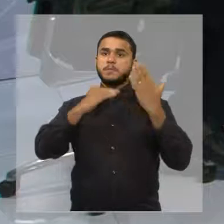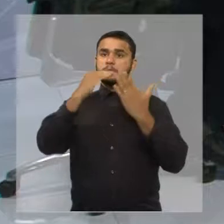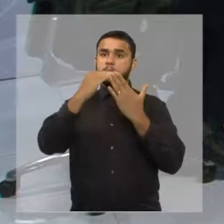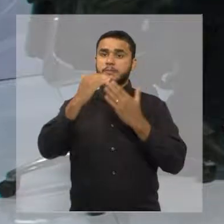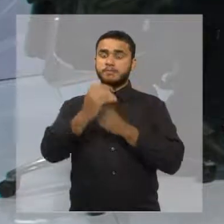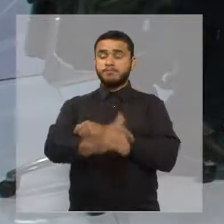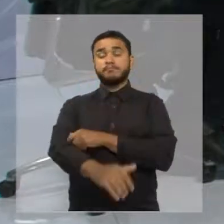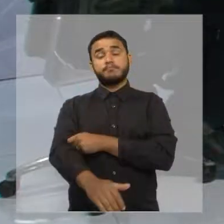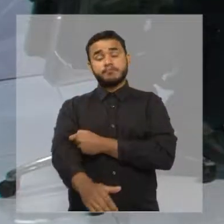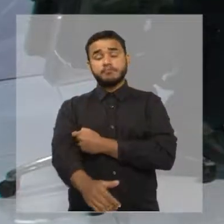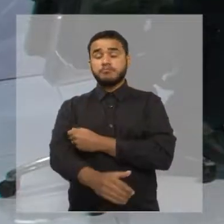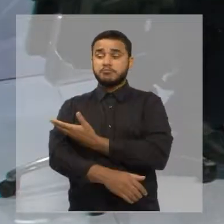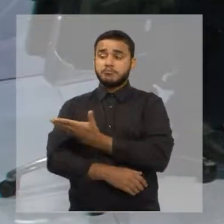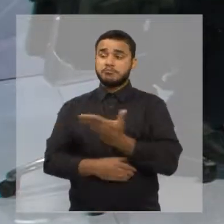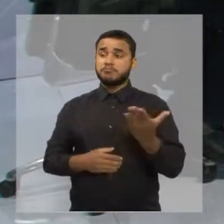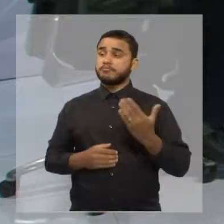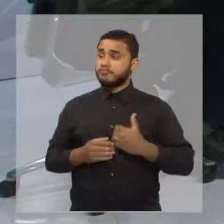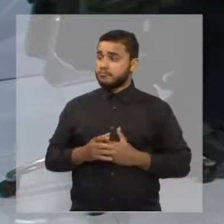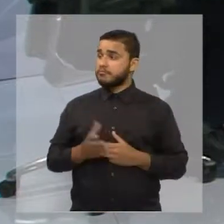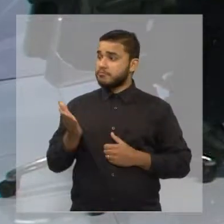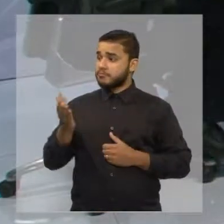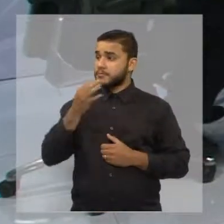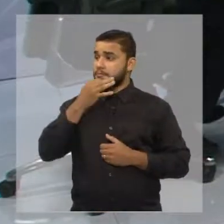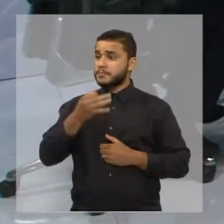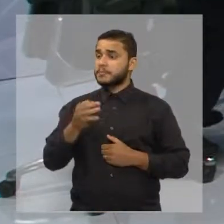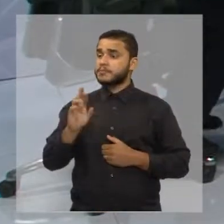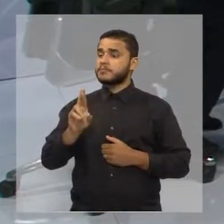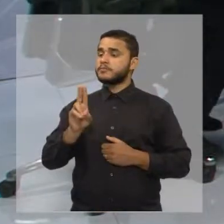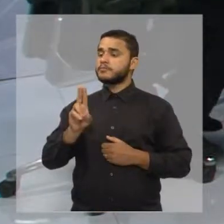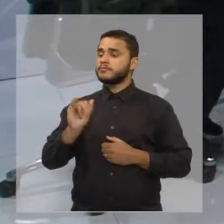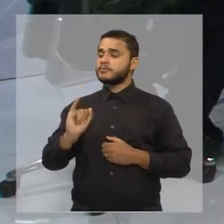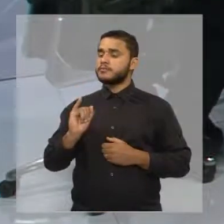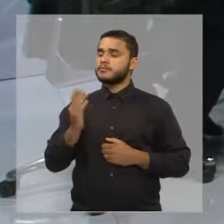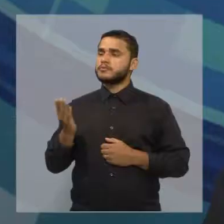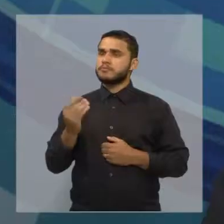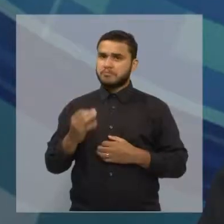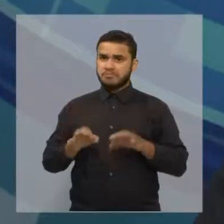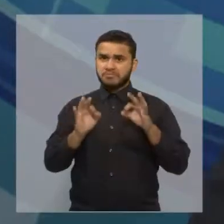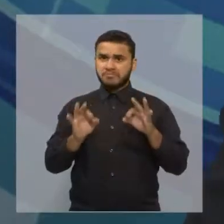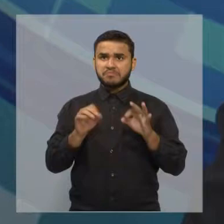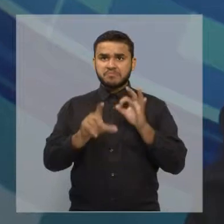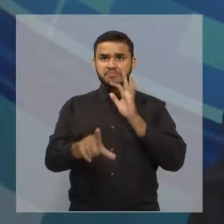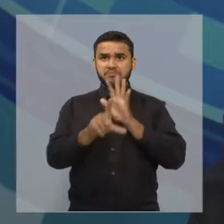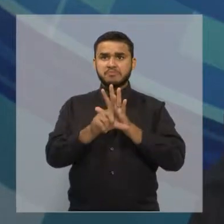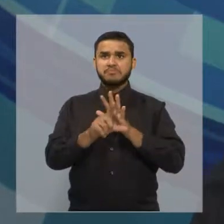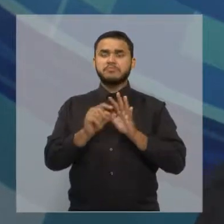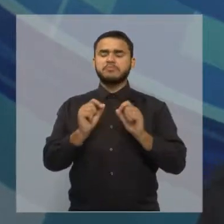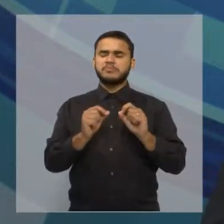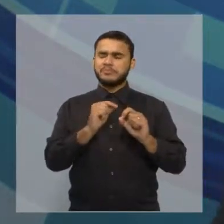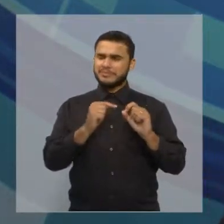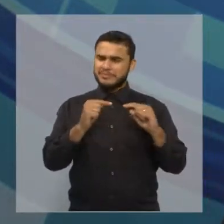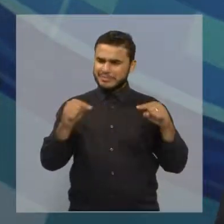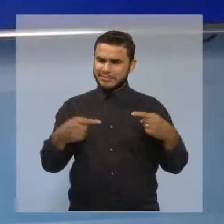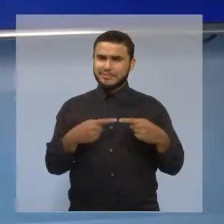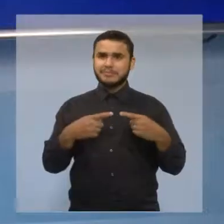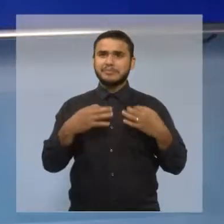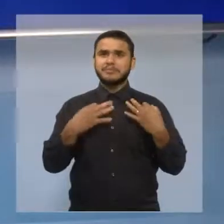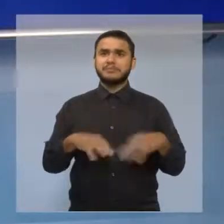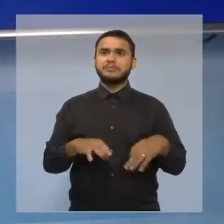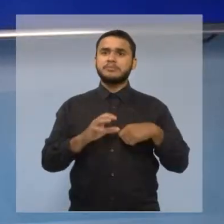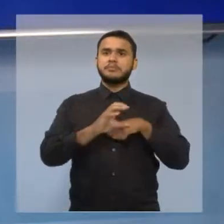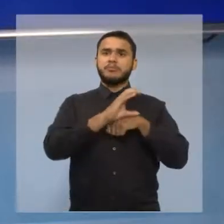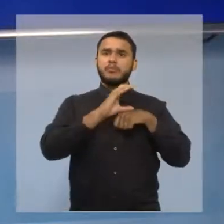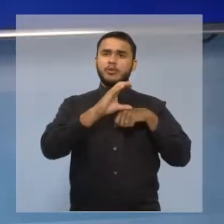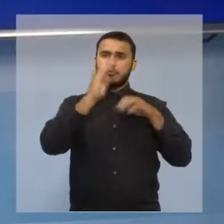Rui Martinho Rodrigues, qual é a sua visão, em que ponto esta lei efetivamente, pelos princípios alegados pelo